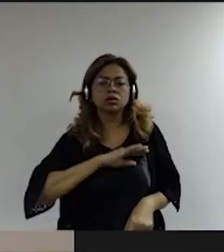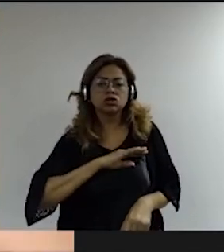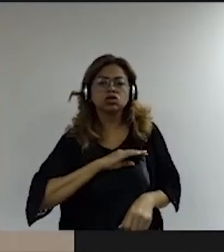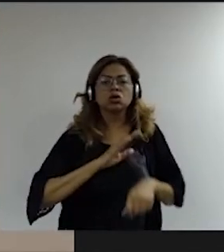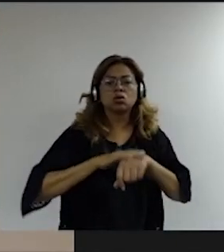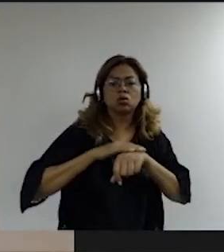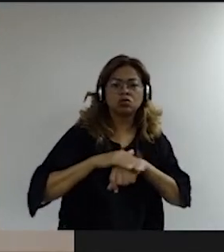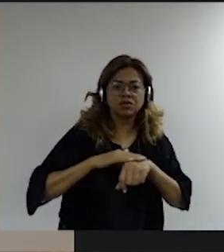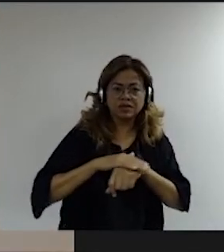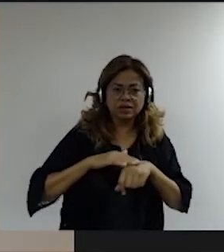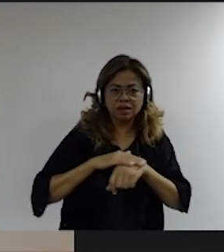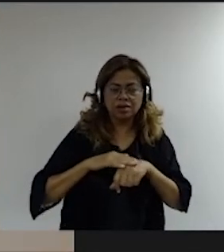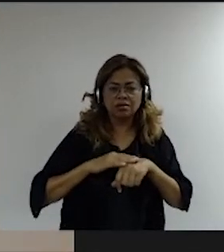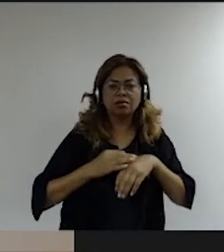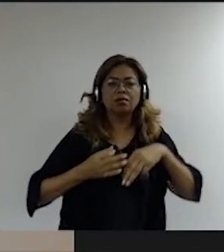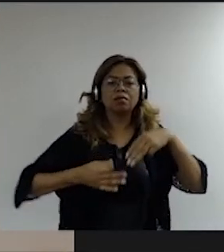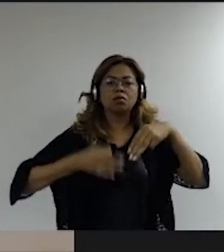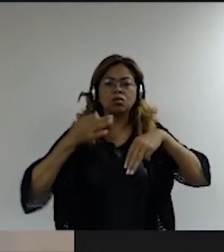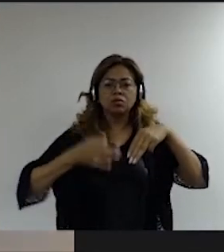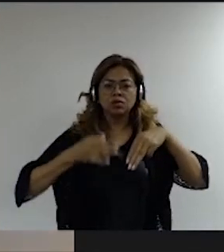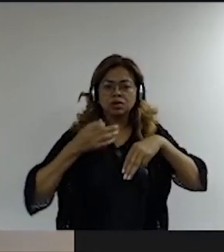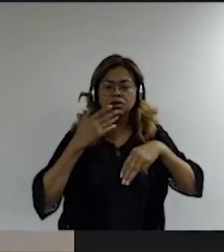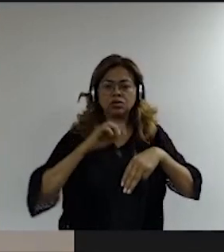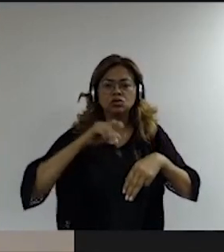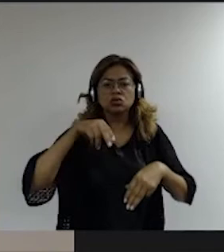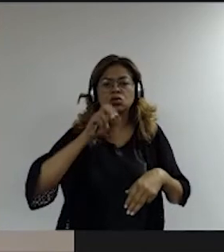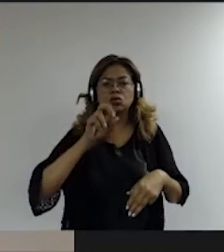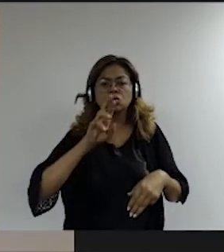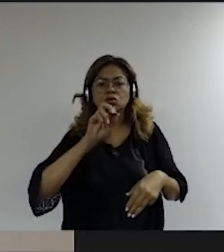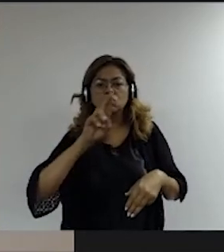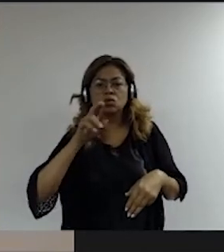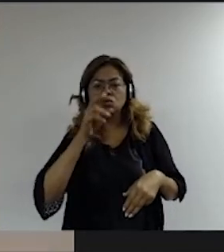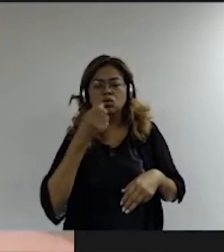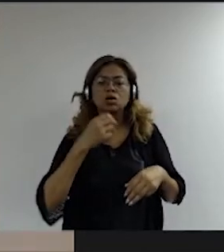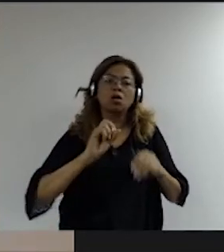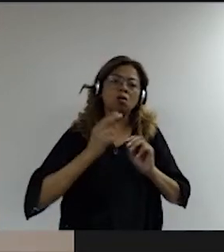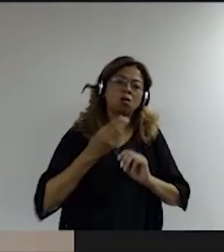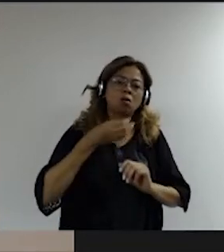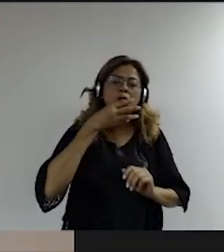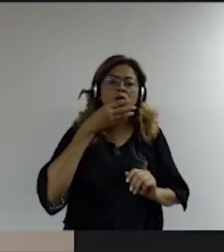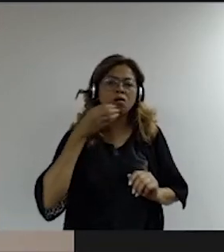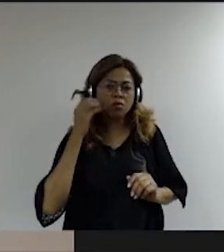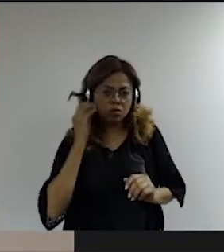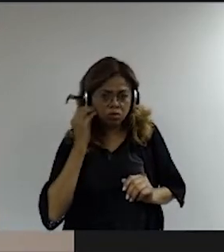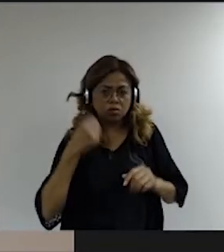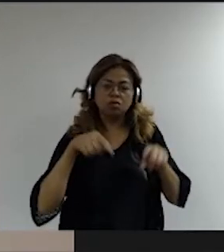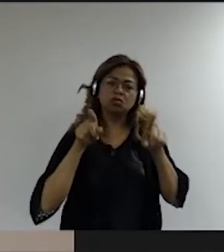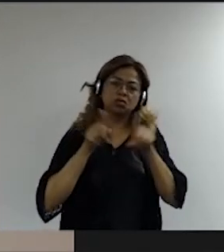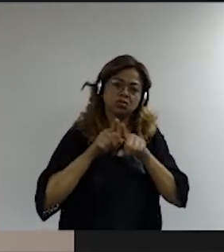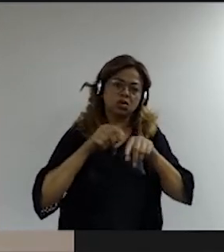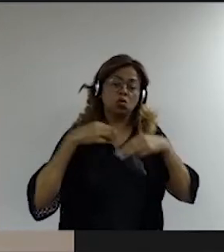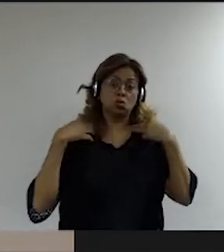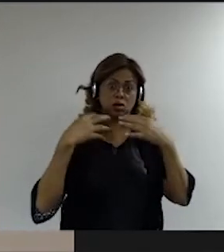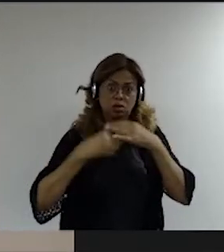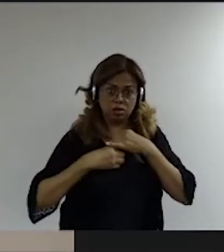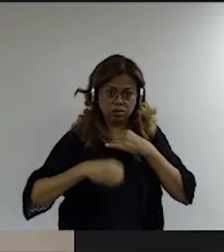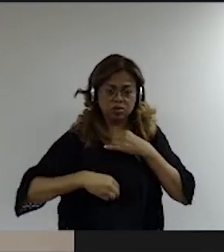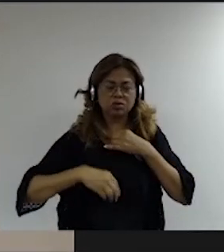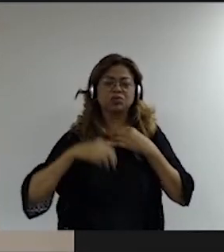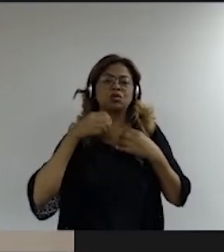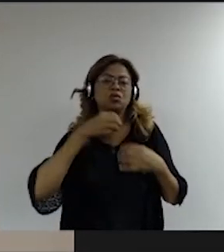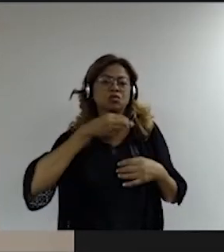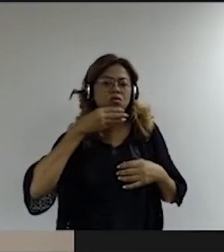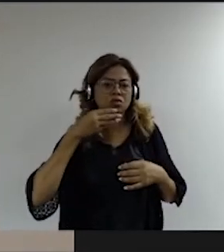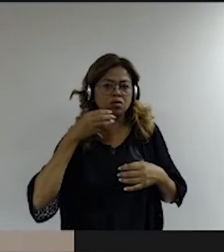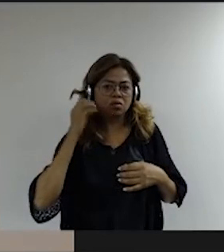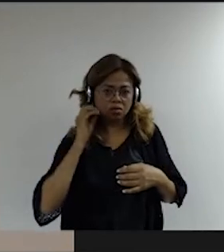Noronha sustentações orais, discutindo com o ministro Toffoli o plenário virtual do Supremo, que eu quero aqui